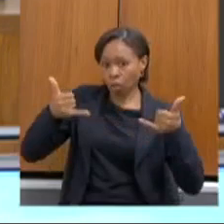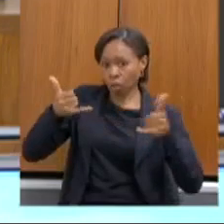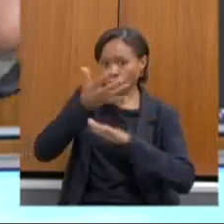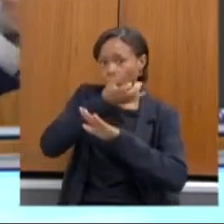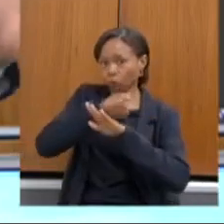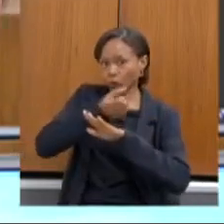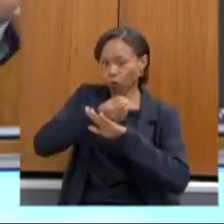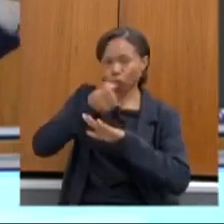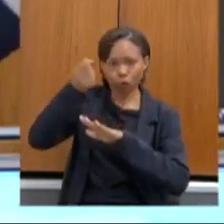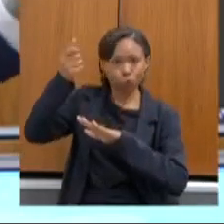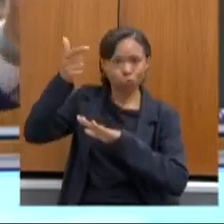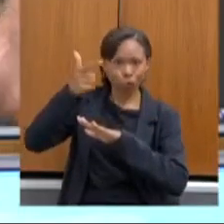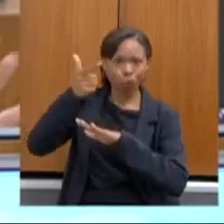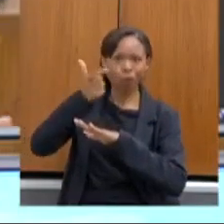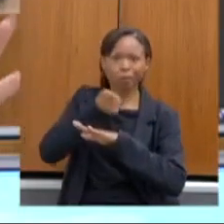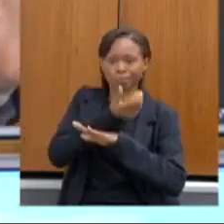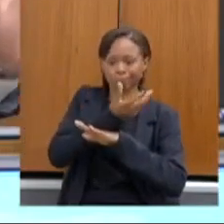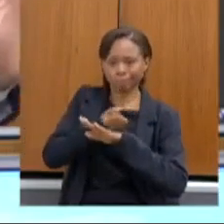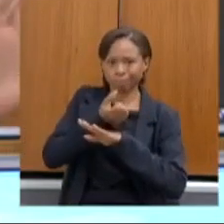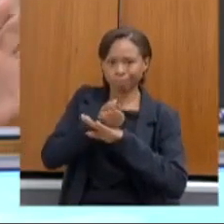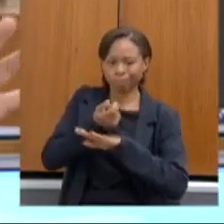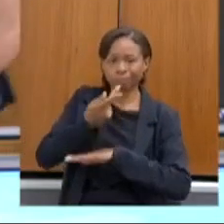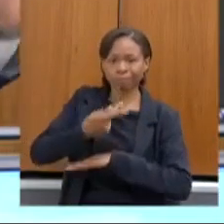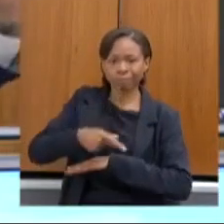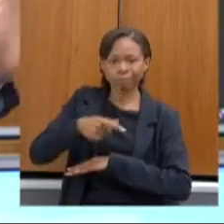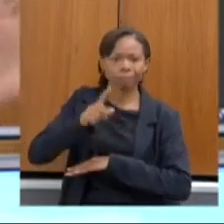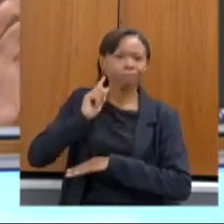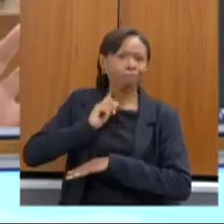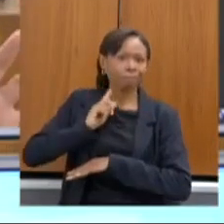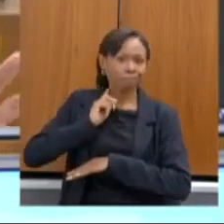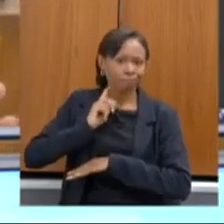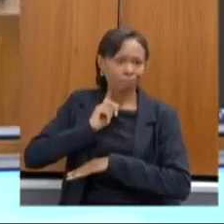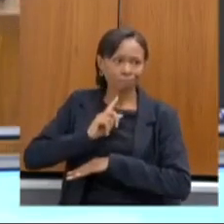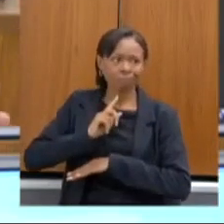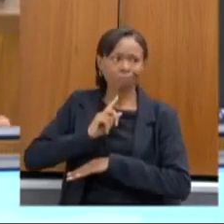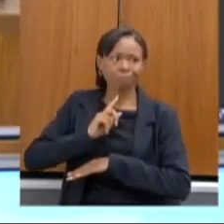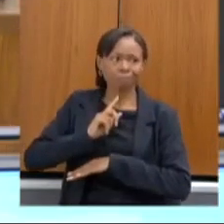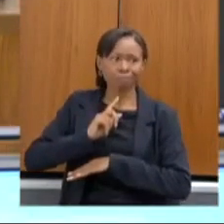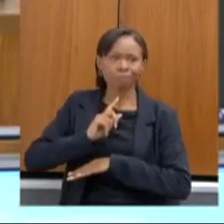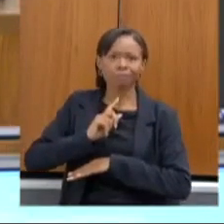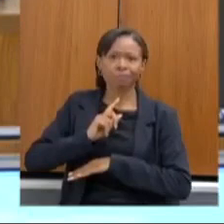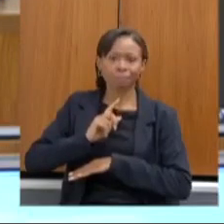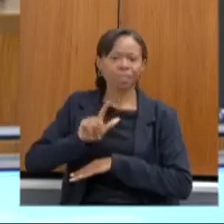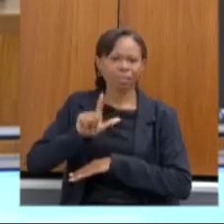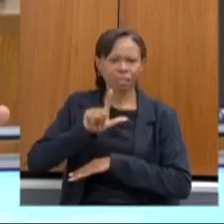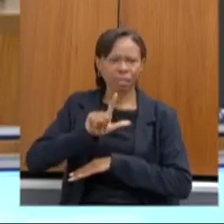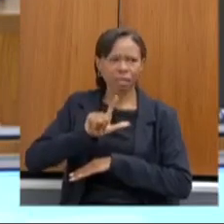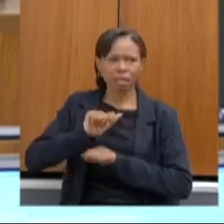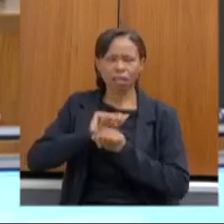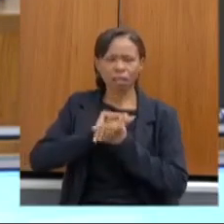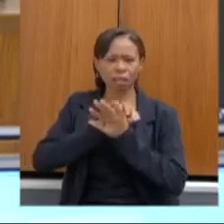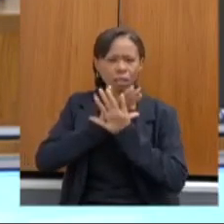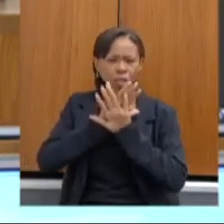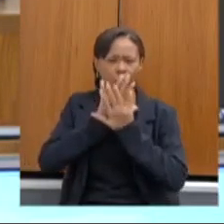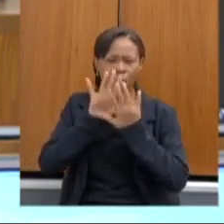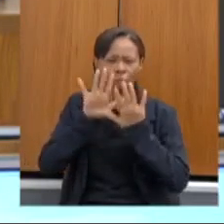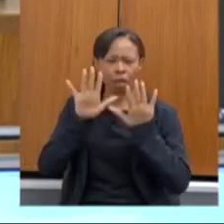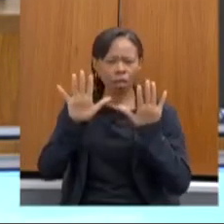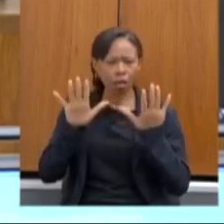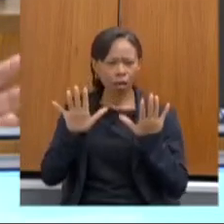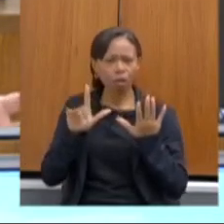tinham um corbis as muito sério muito claro né no à toa aqui